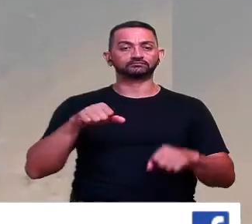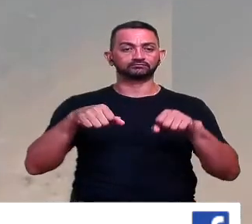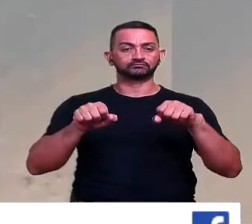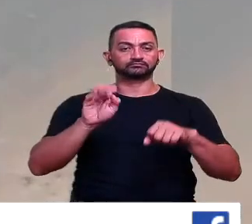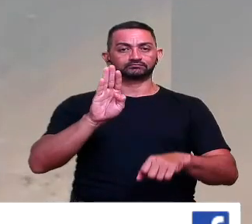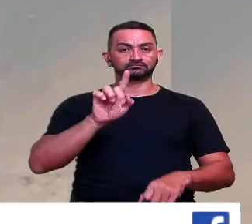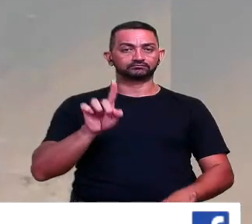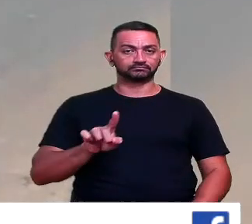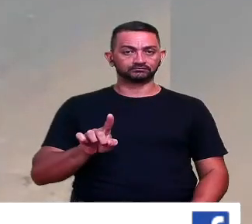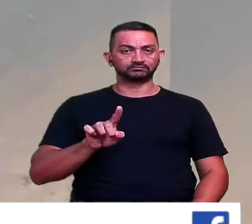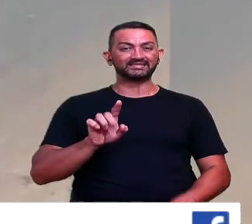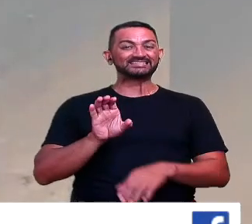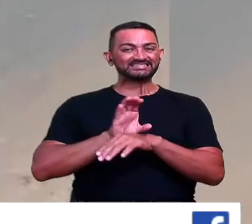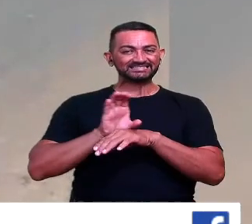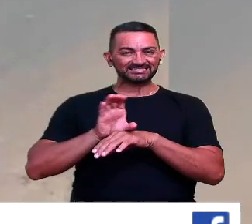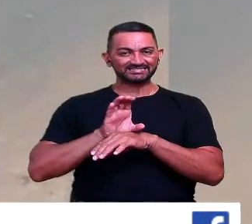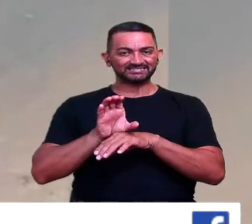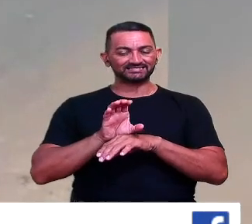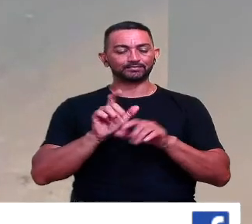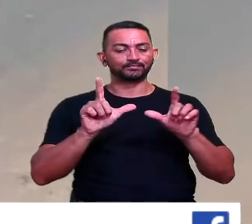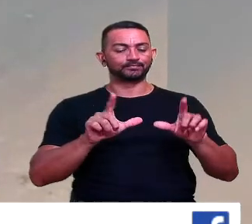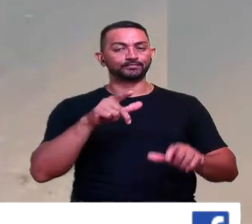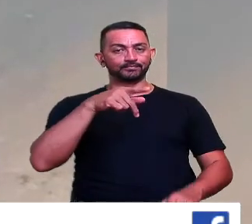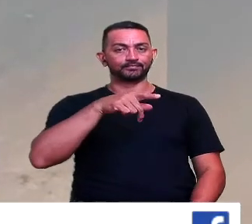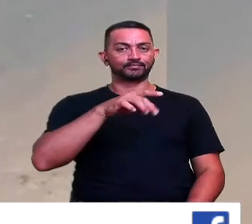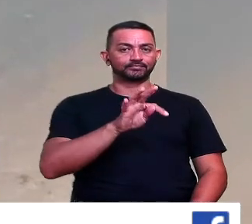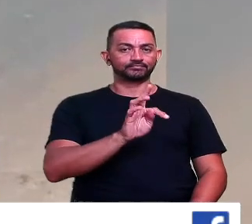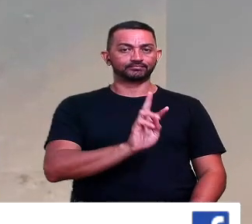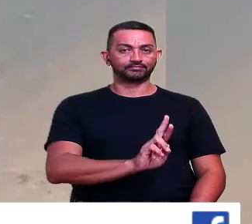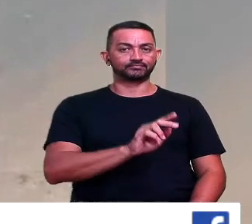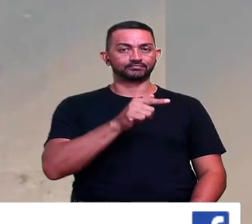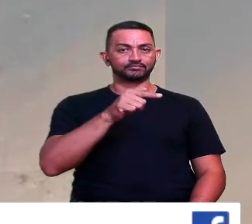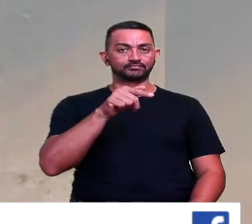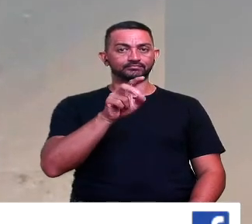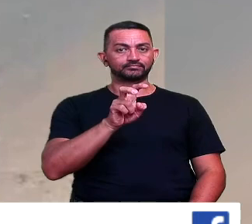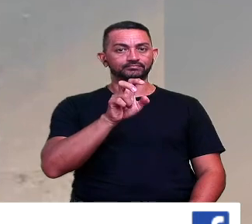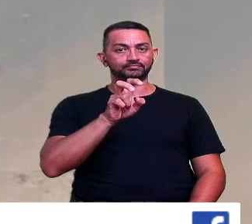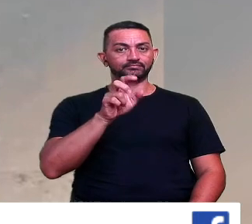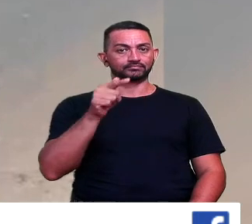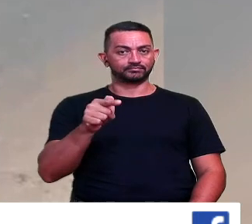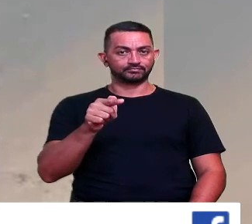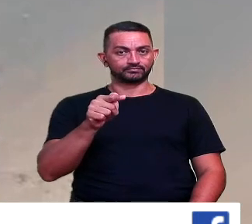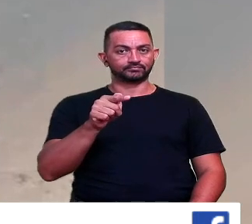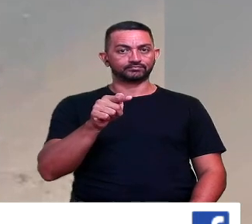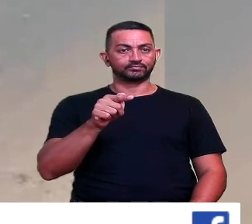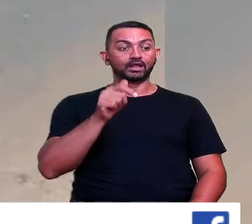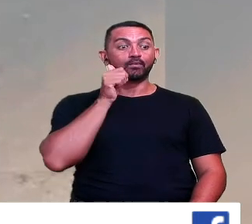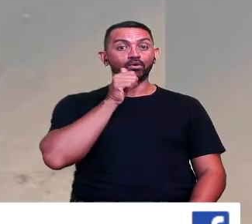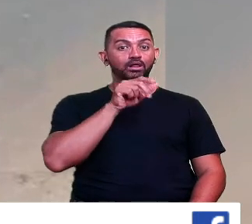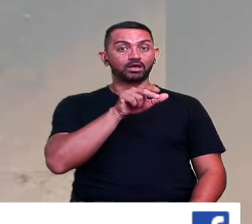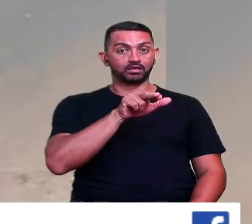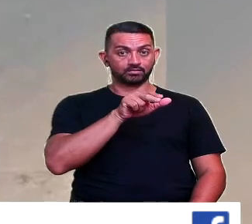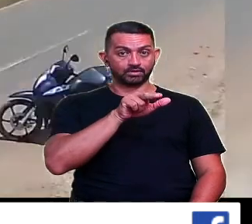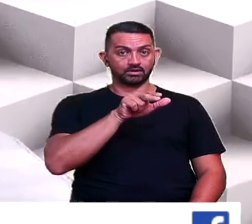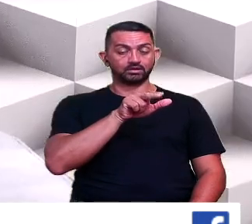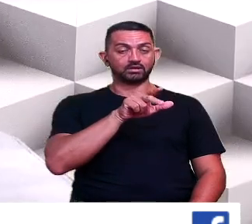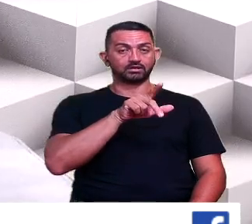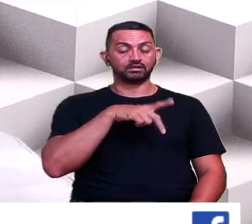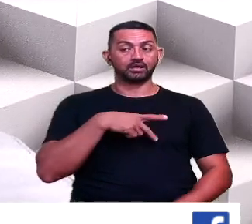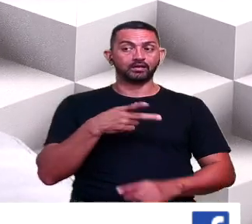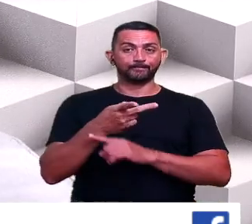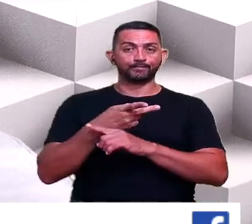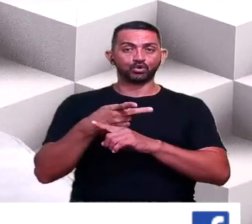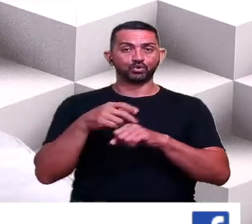então é uma moto Biz cinza que tem placa PTR 7557 tão a irmã que a